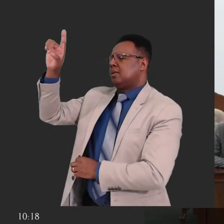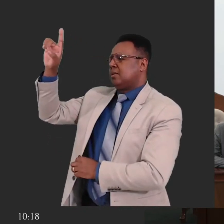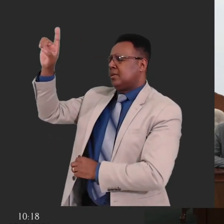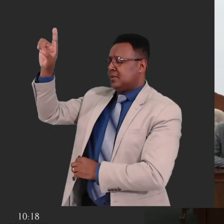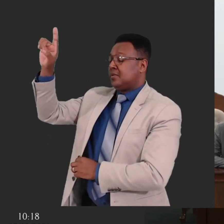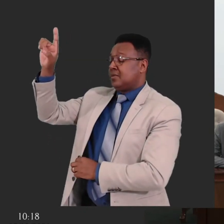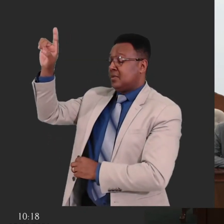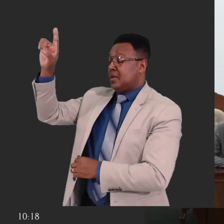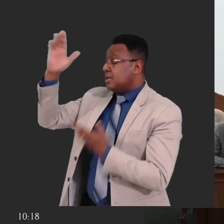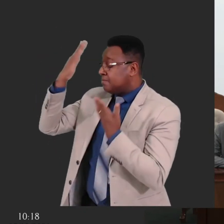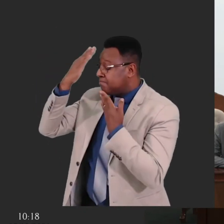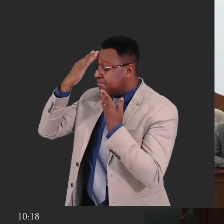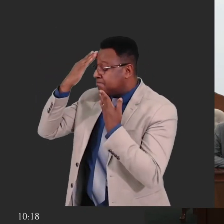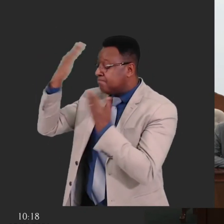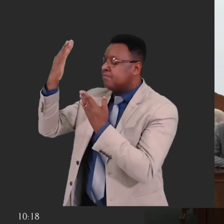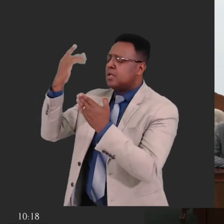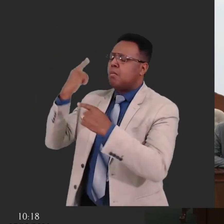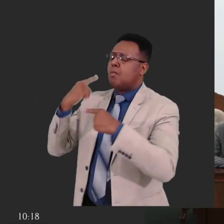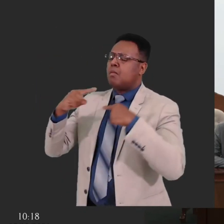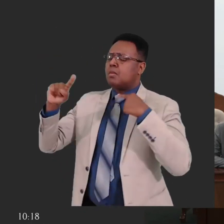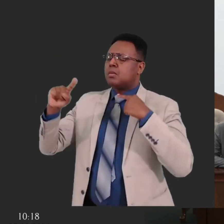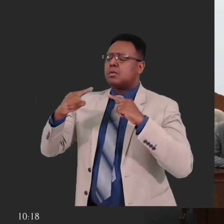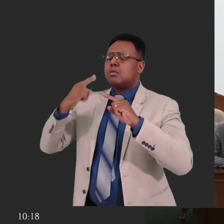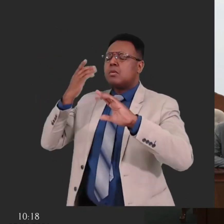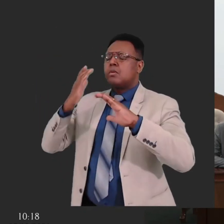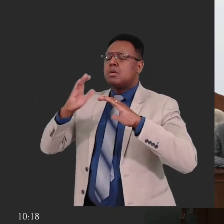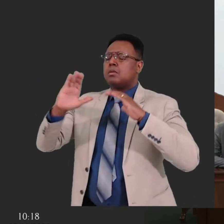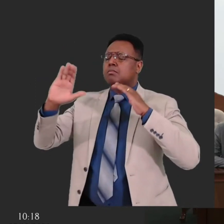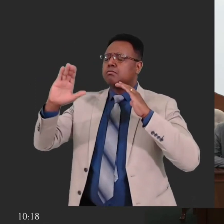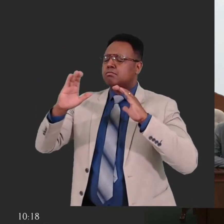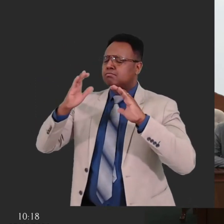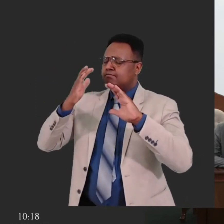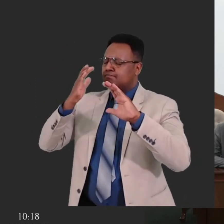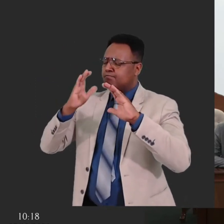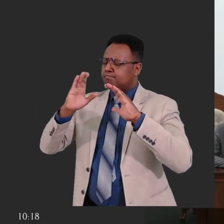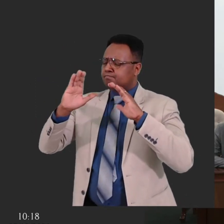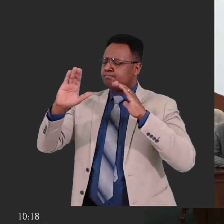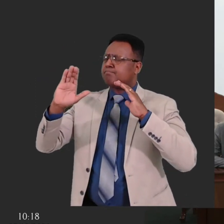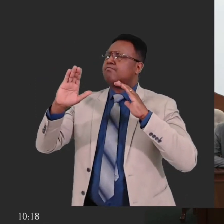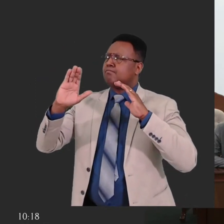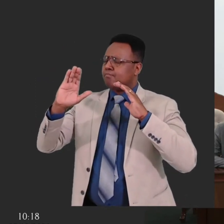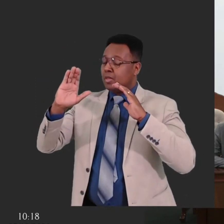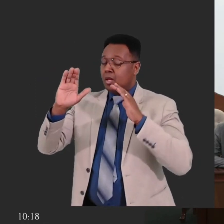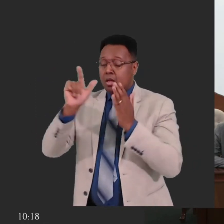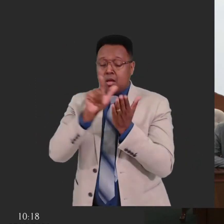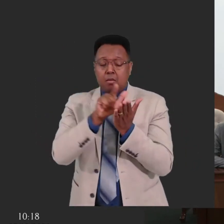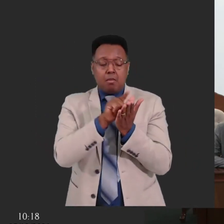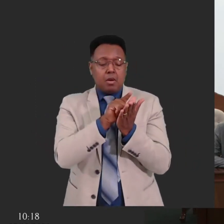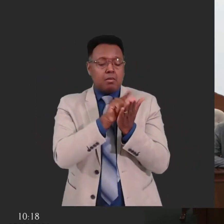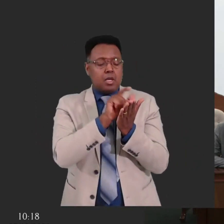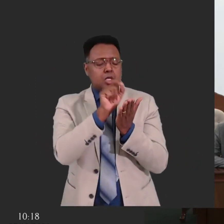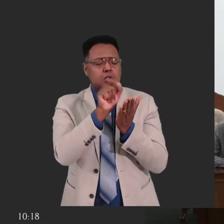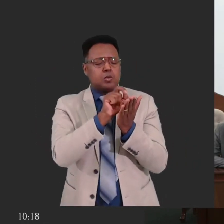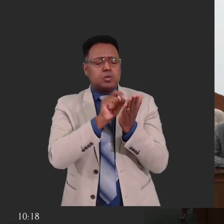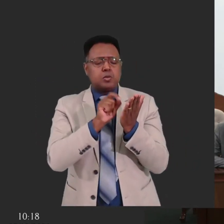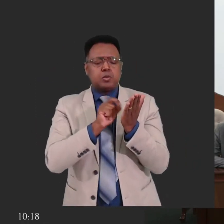te agradecemos pelos hinos que já cantamos, entregamos agora nas tuas mãos todos os pedidos